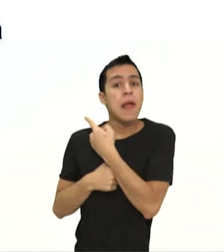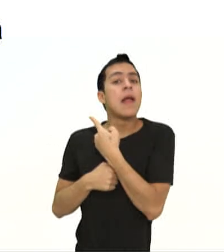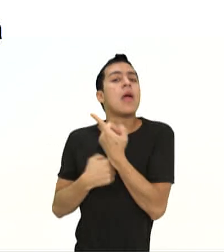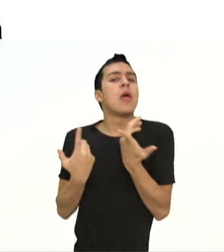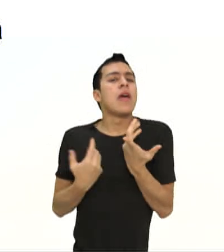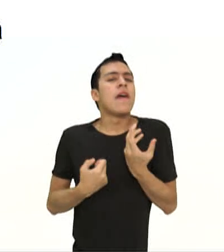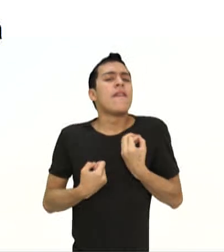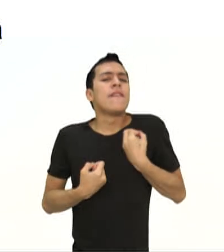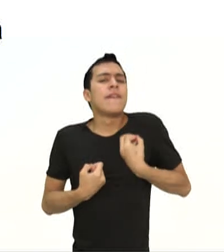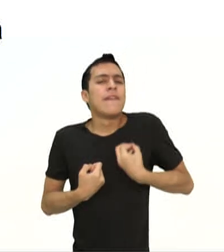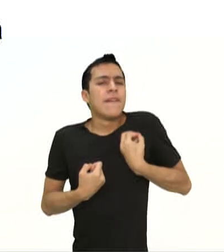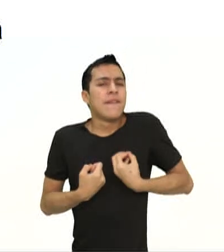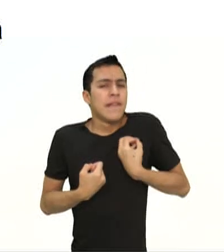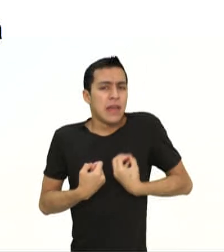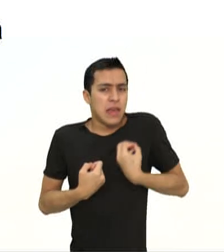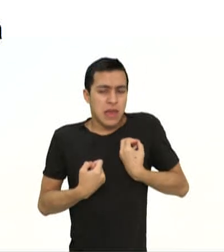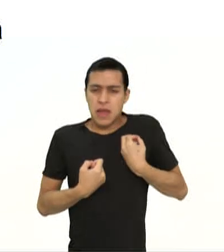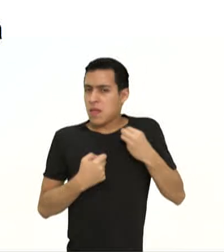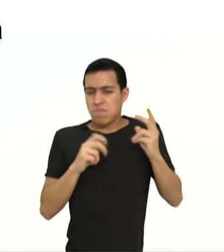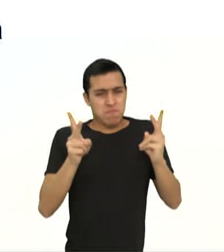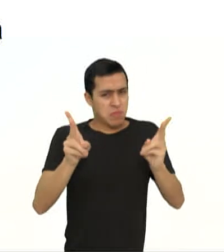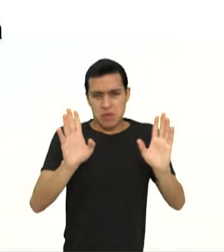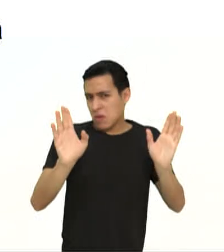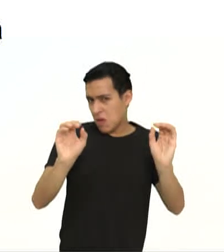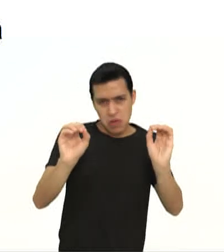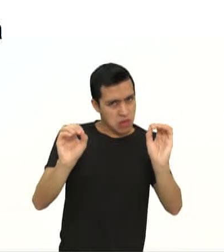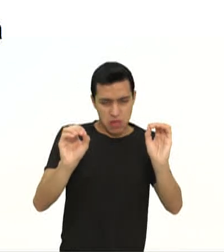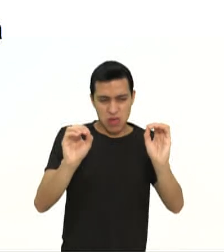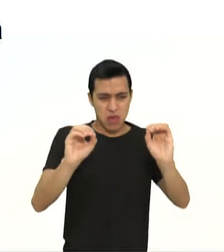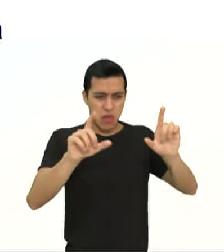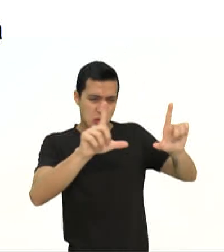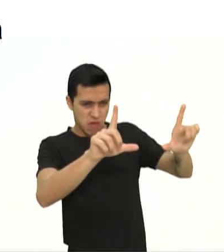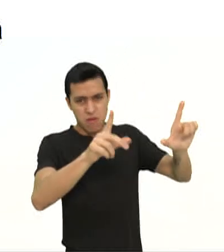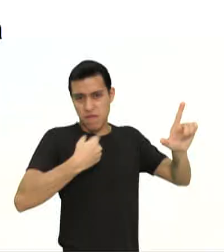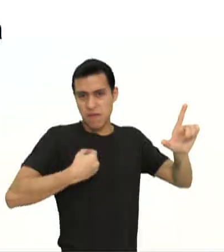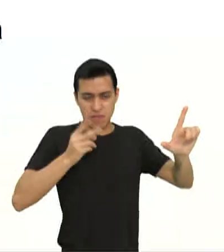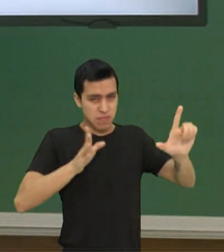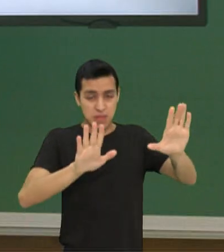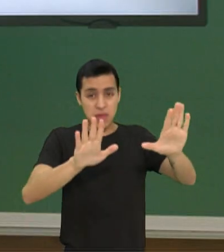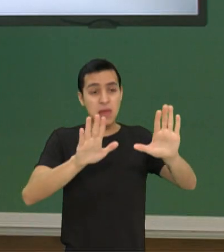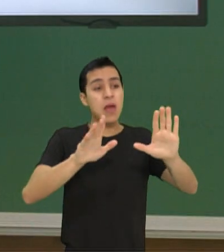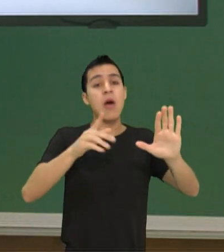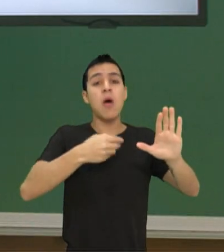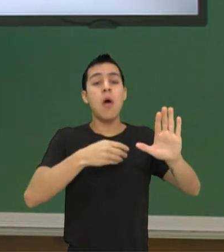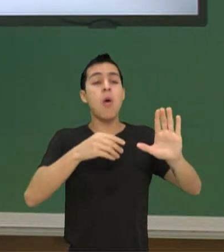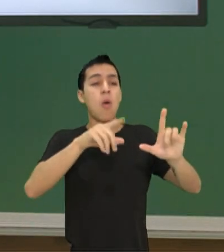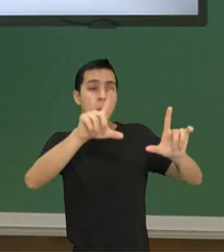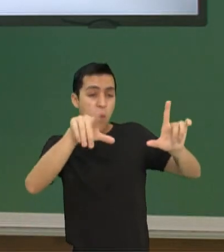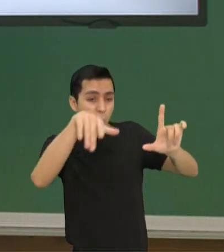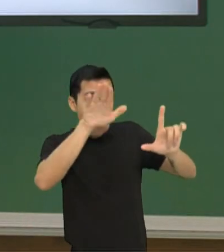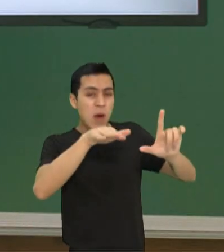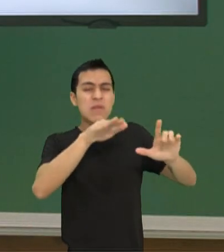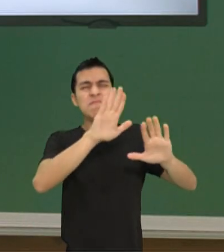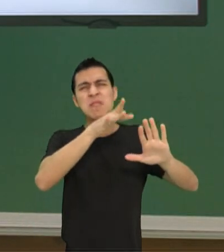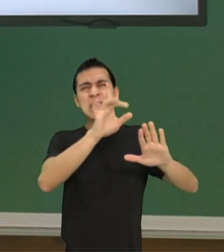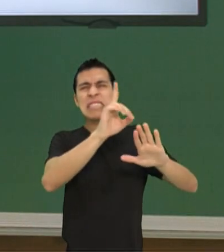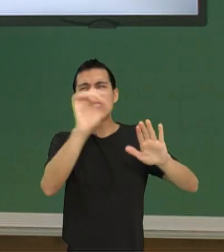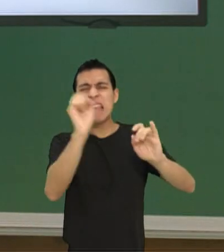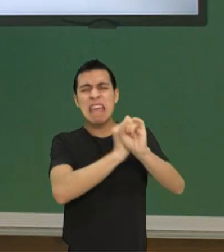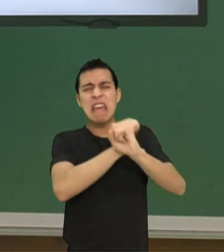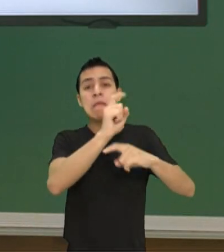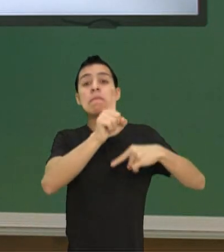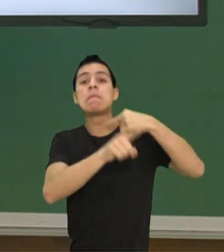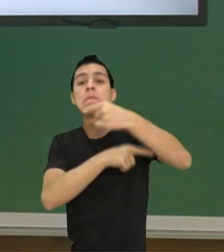né, não viveu na mesma época, evidentemente que o quadro foi feito bem posterior, quase 100 anos